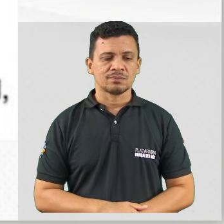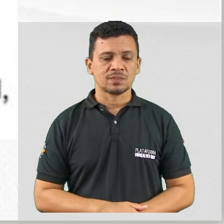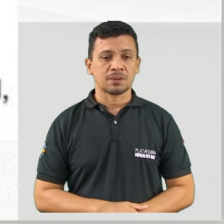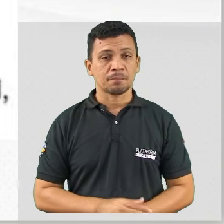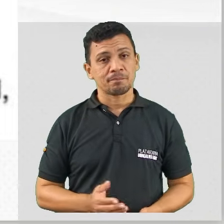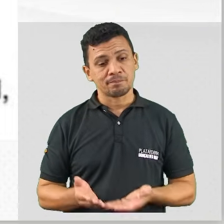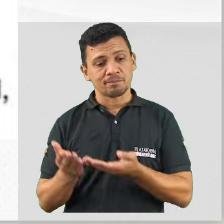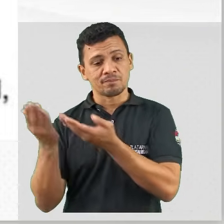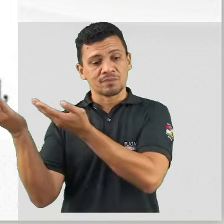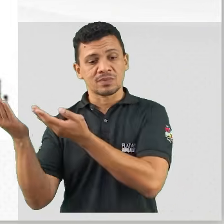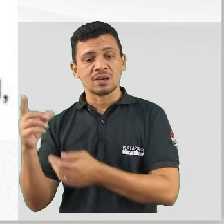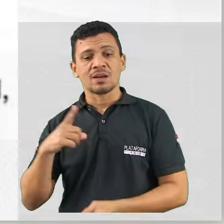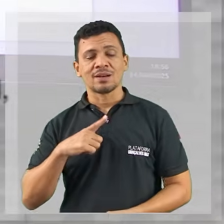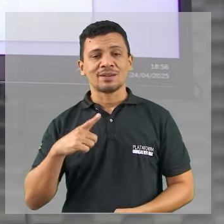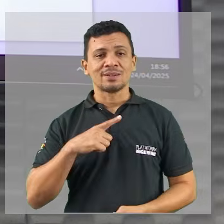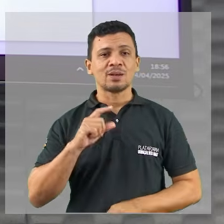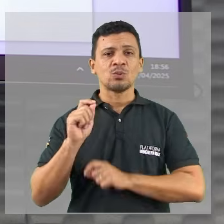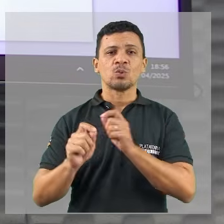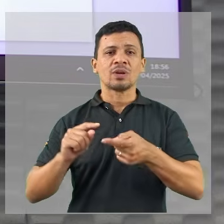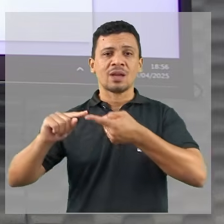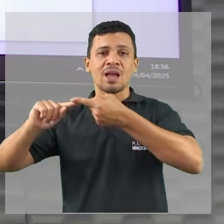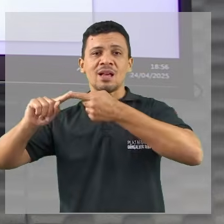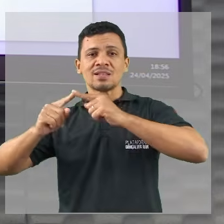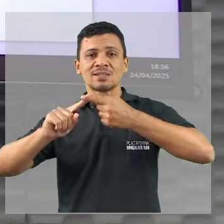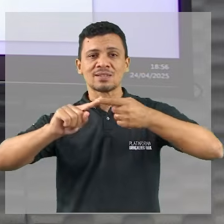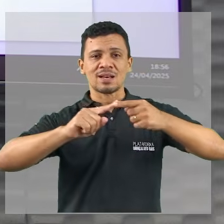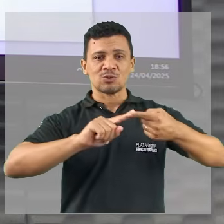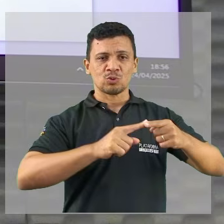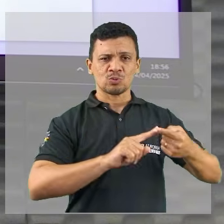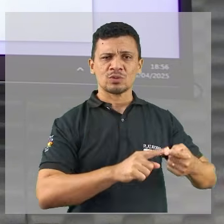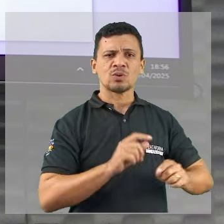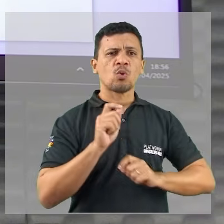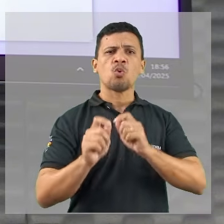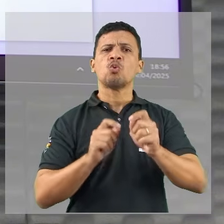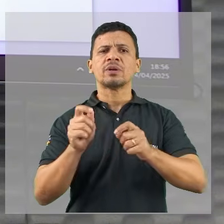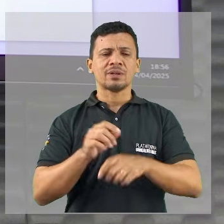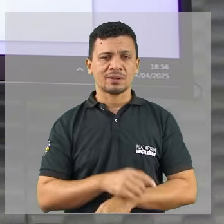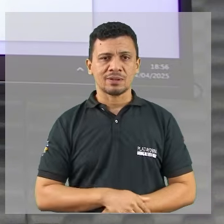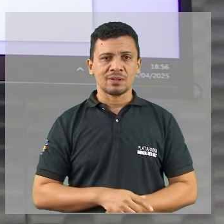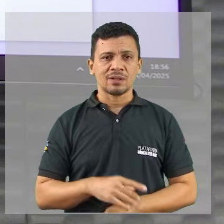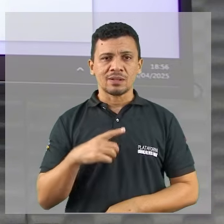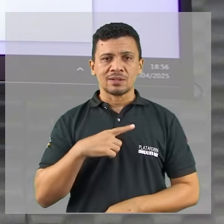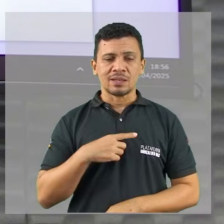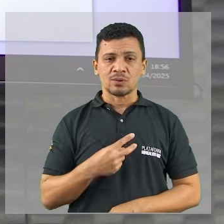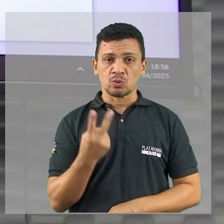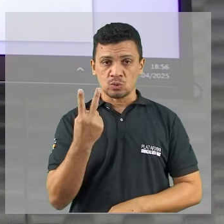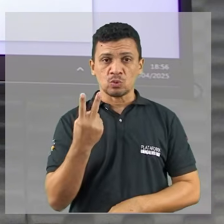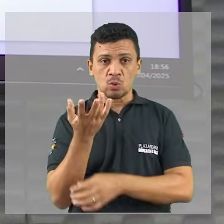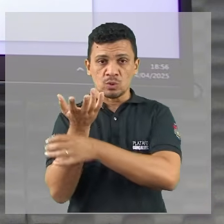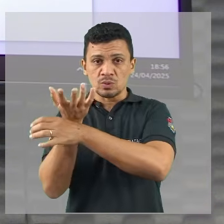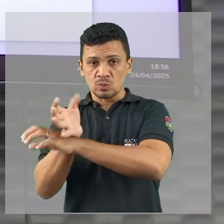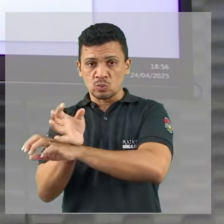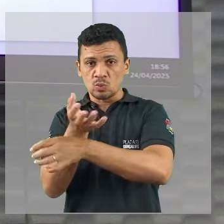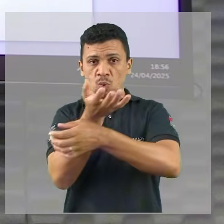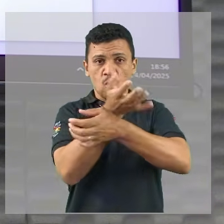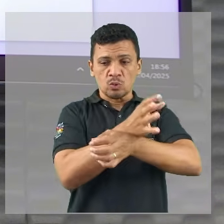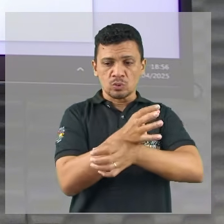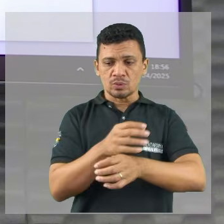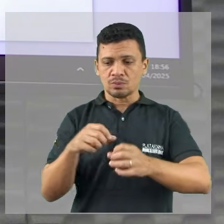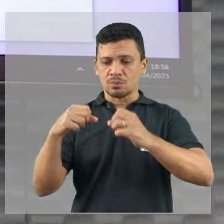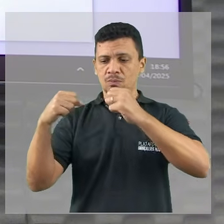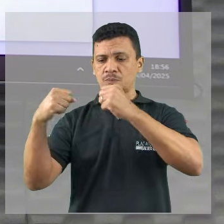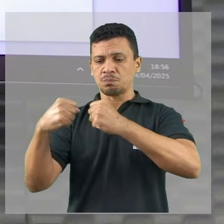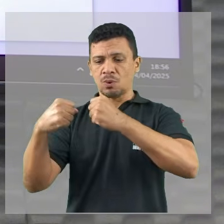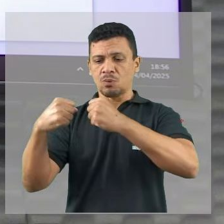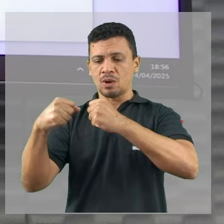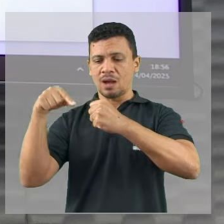E aqui nós temos as articulações. O que são as articulações? Eles são ponto de encontro entre dois ou mais ossos. Então isso